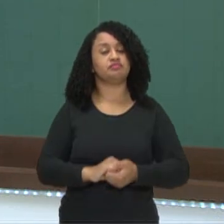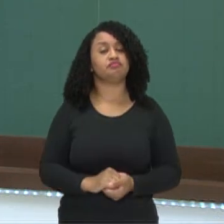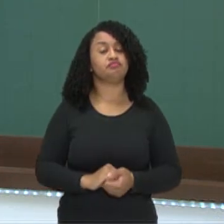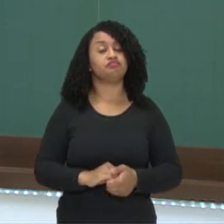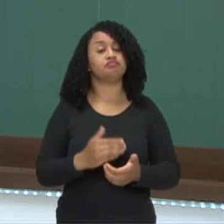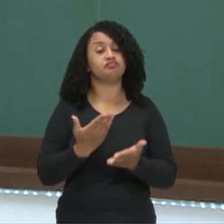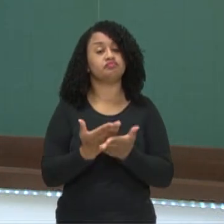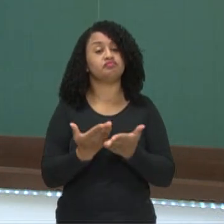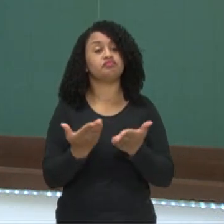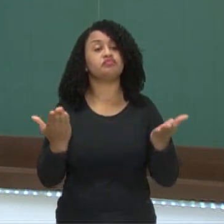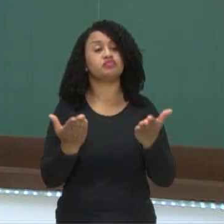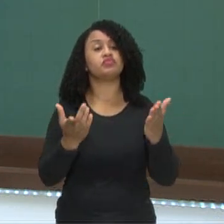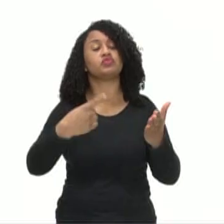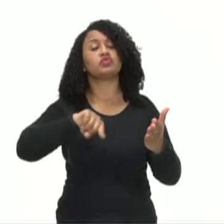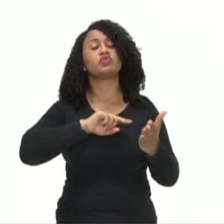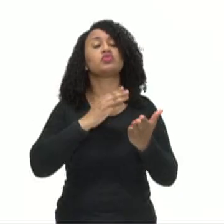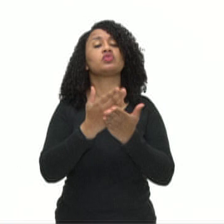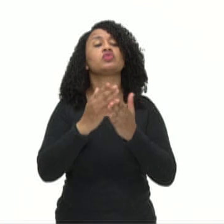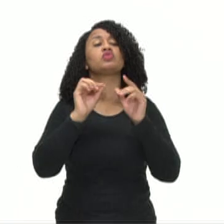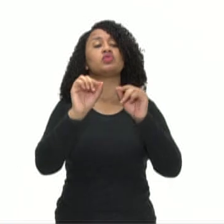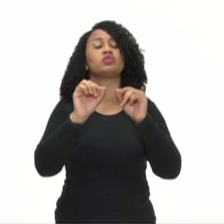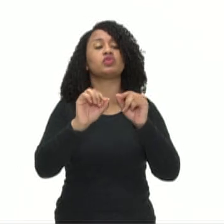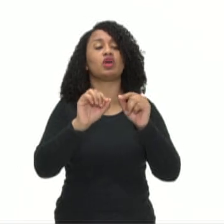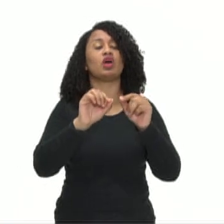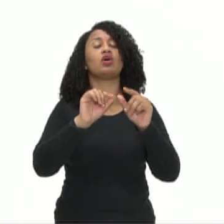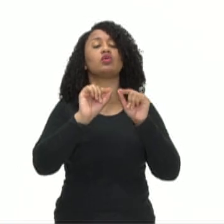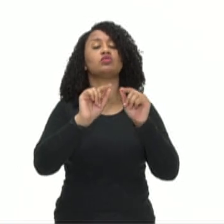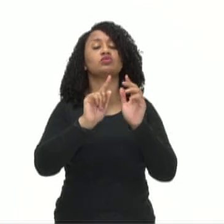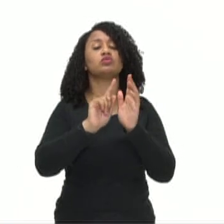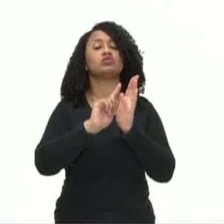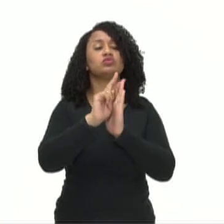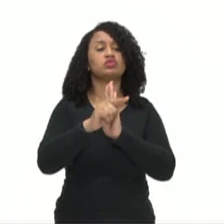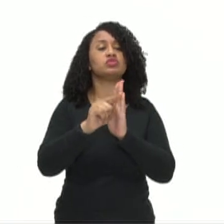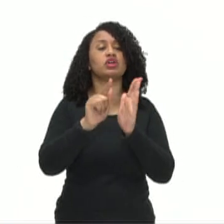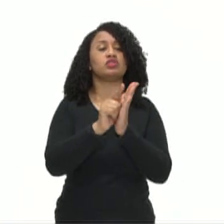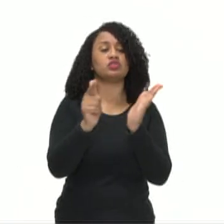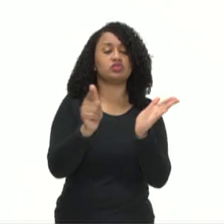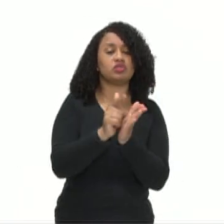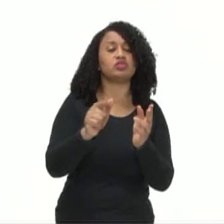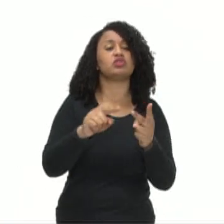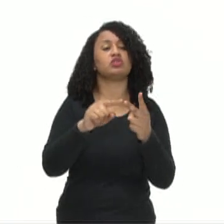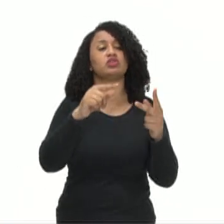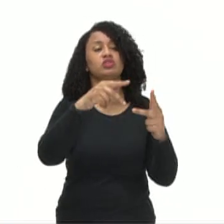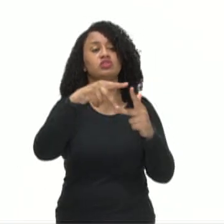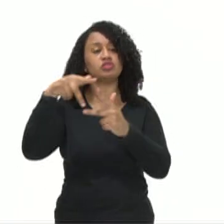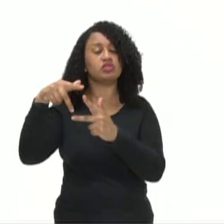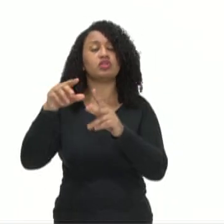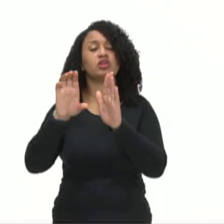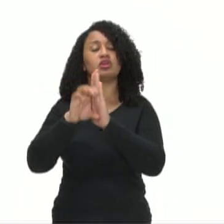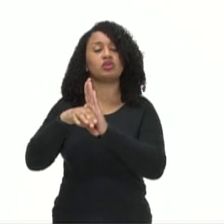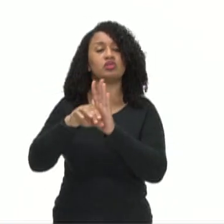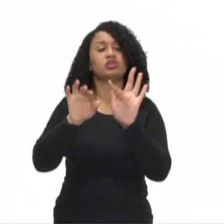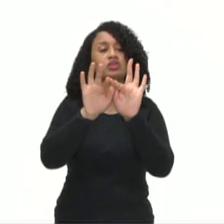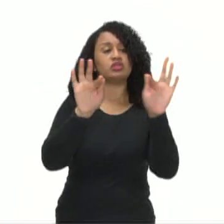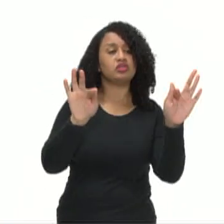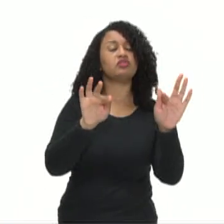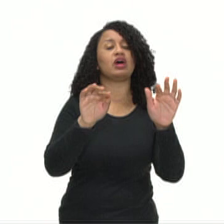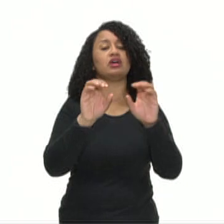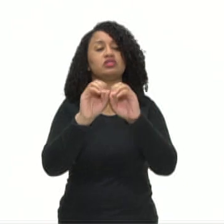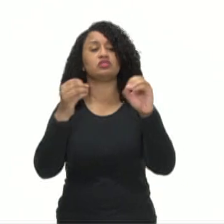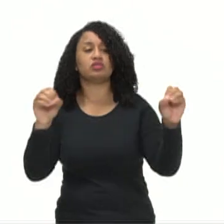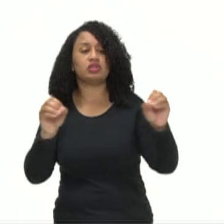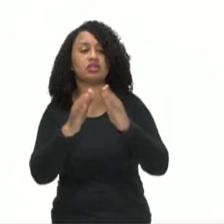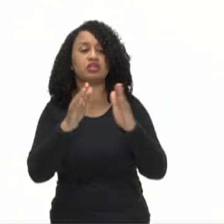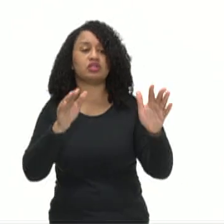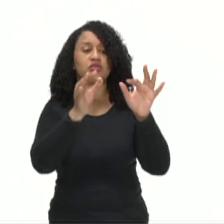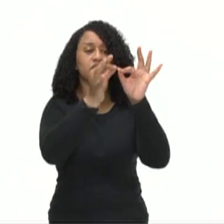Na aula de hoje, estudamos o gênero jornalístico, tirinha, os conceitos de frase, oração, período simples